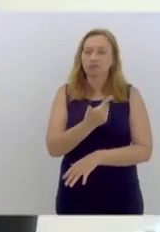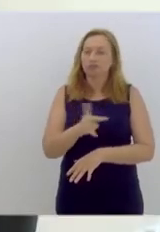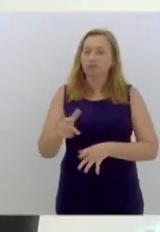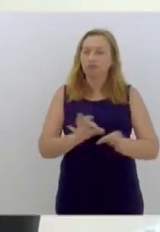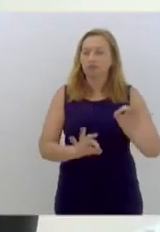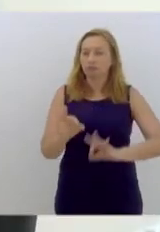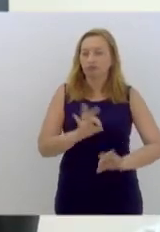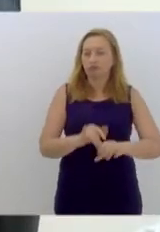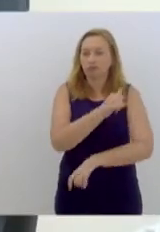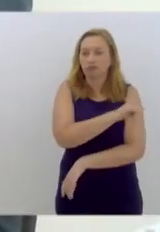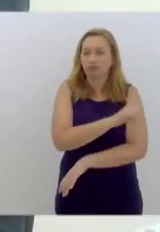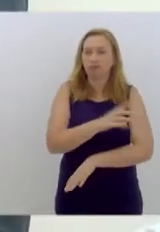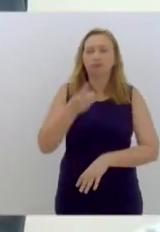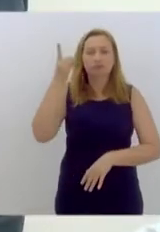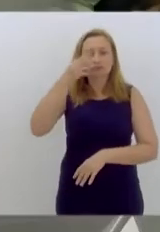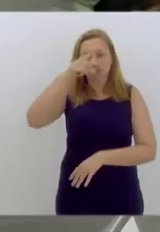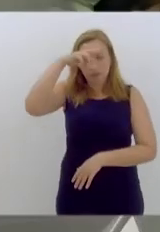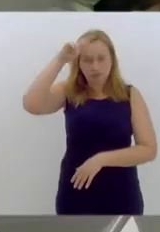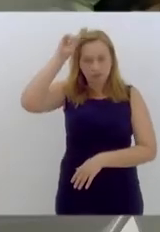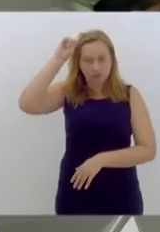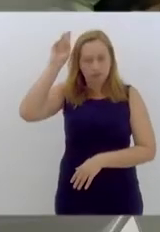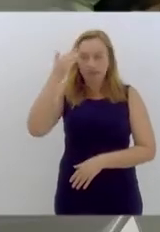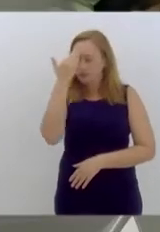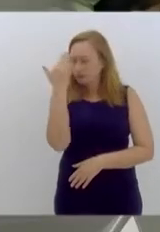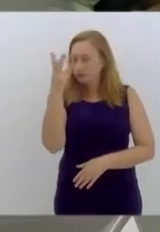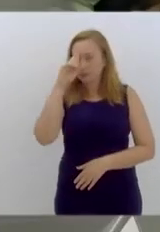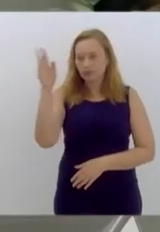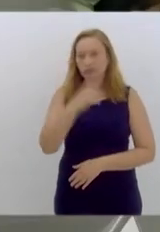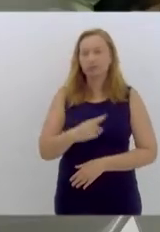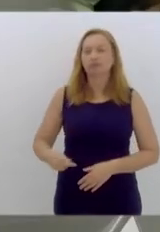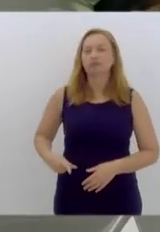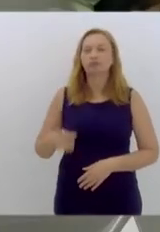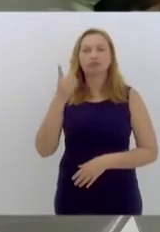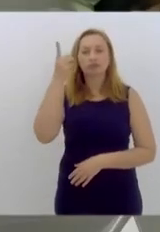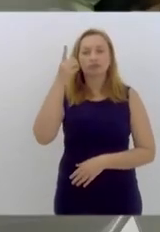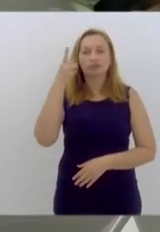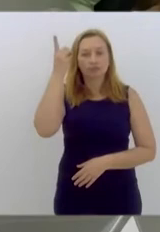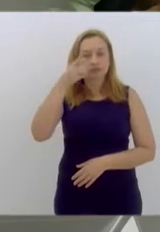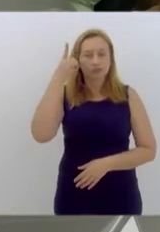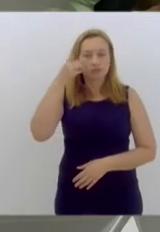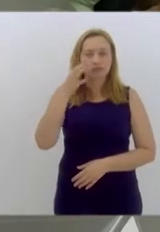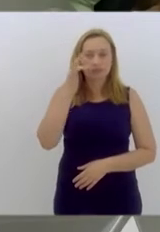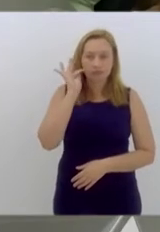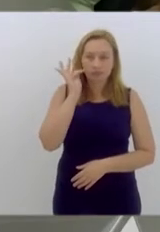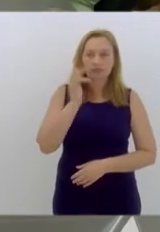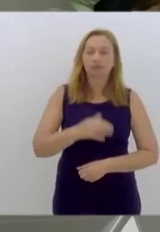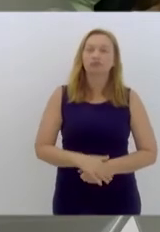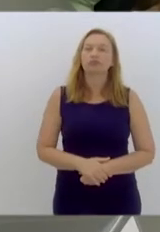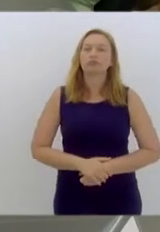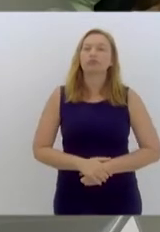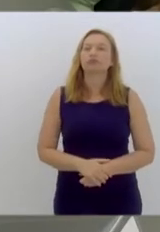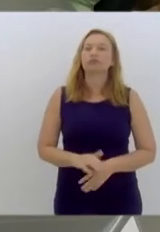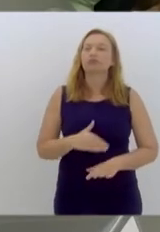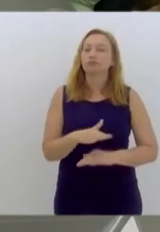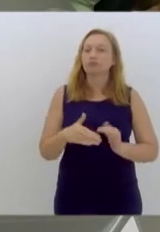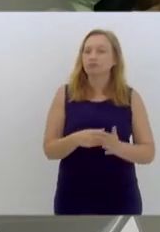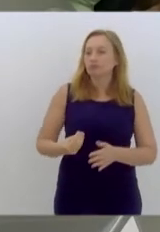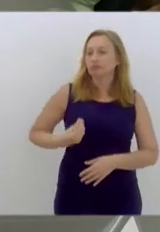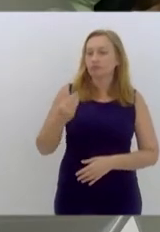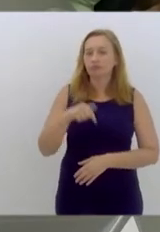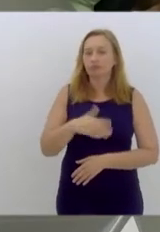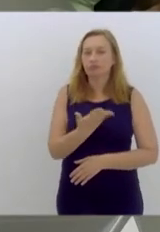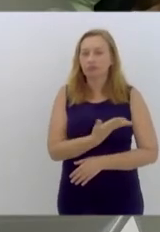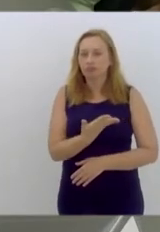Então, deputado Renan Ferreirinha. Obrigado, presidente Flávio Serafini. Saudando mais uma vez todos os presentes aqui,